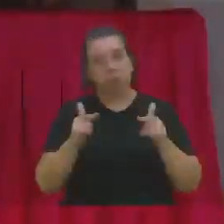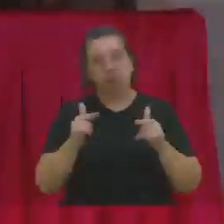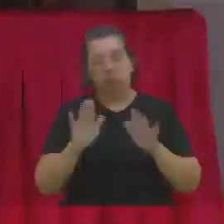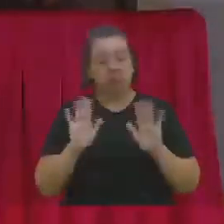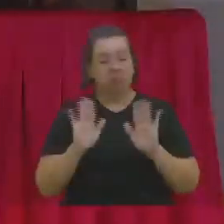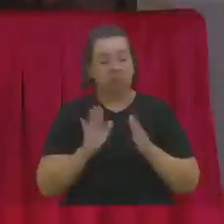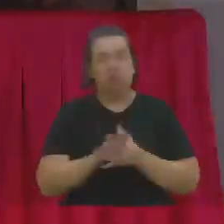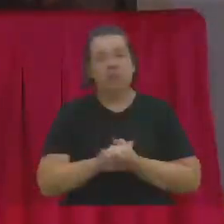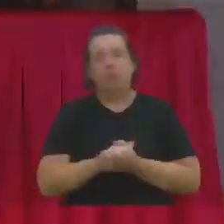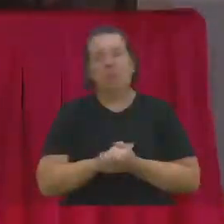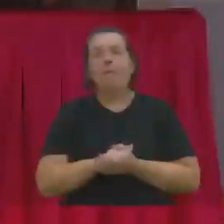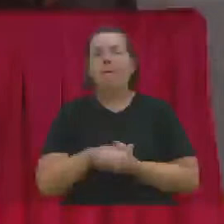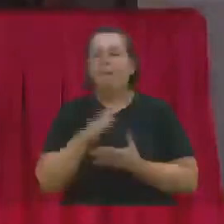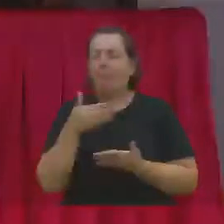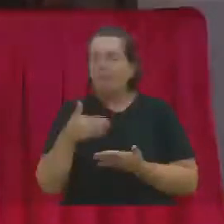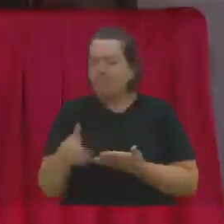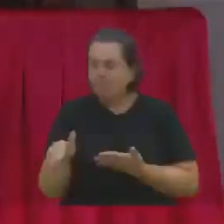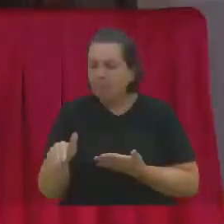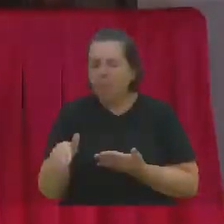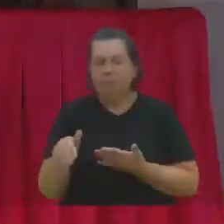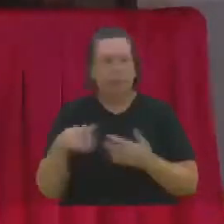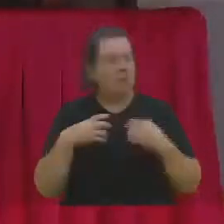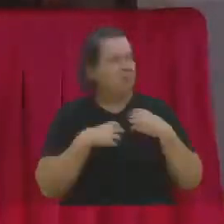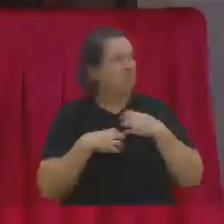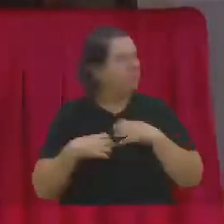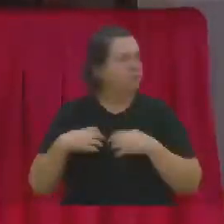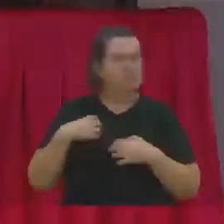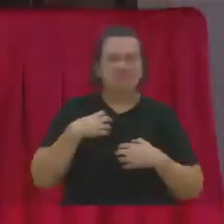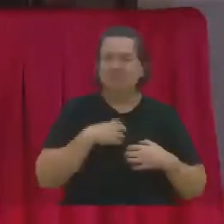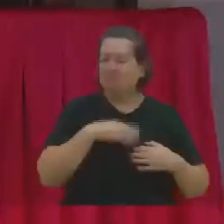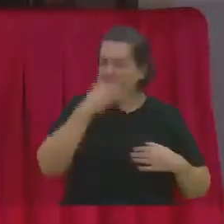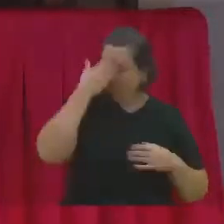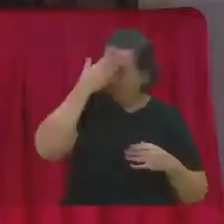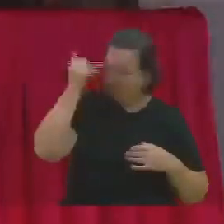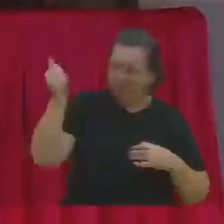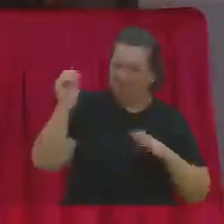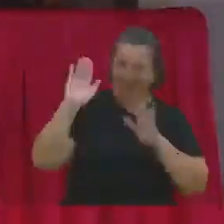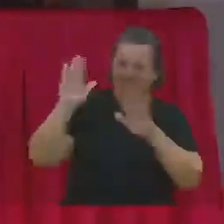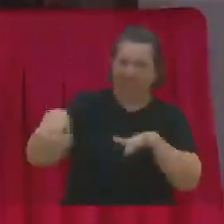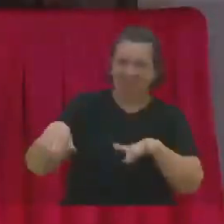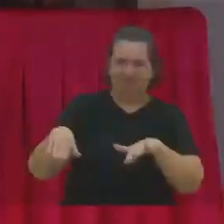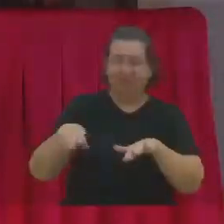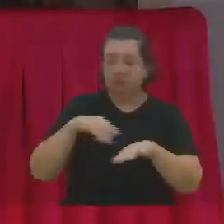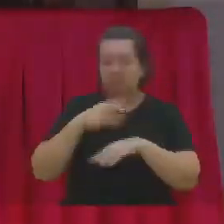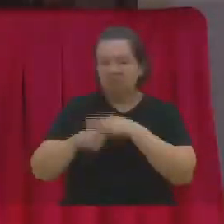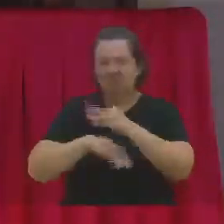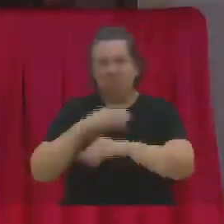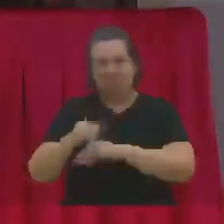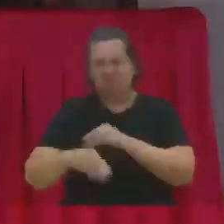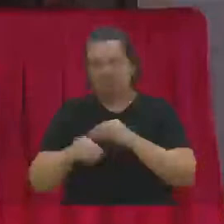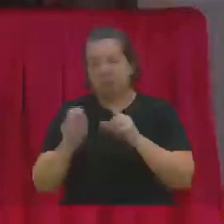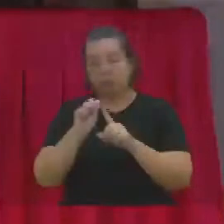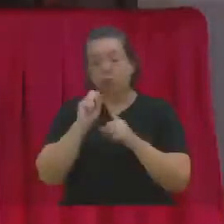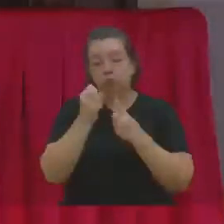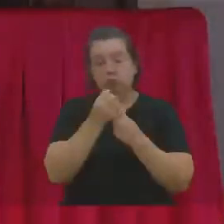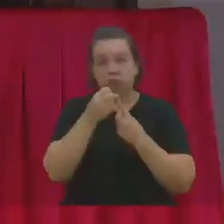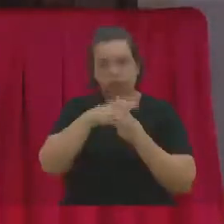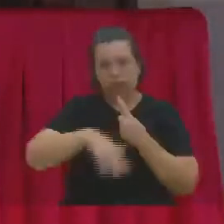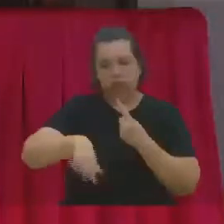Ficavam perdidos e esquecidos em meio à sociedade da